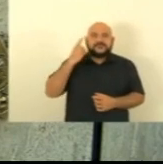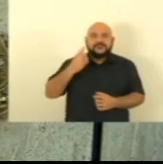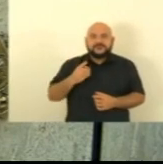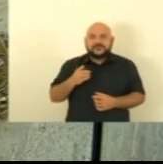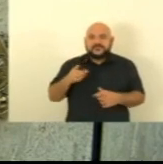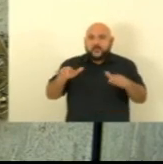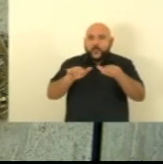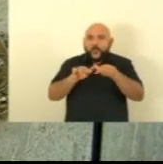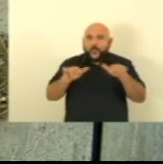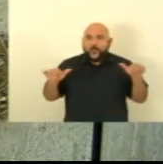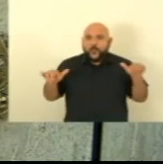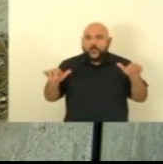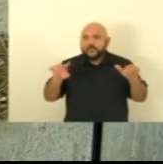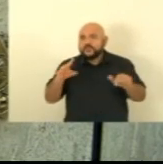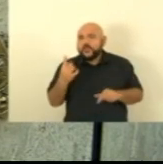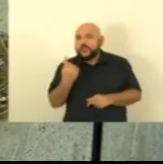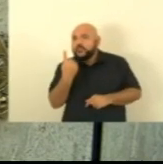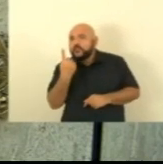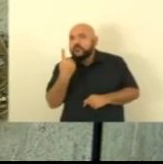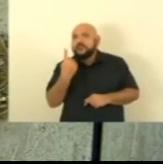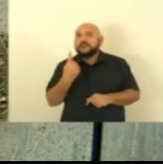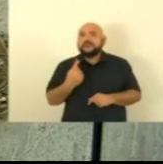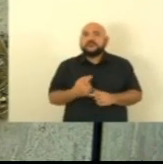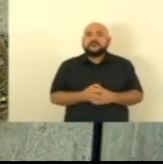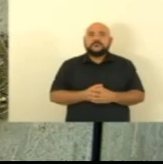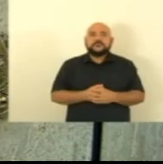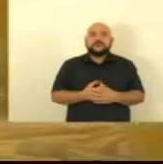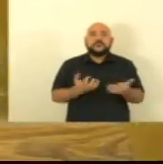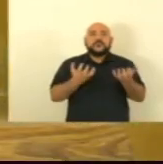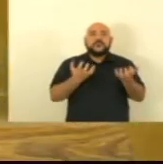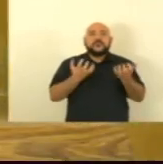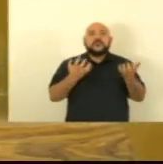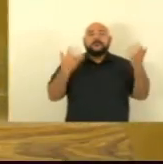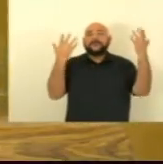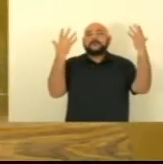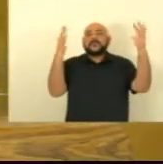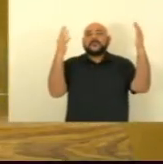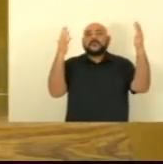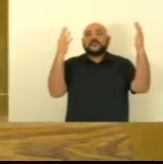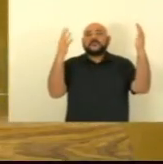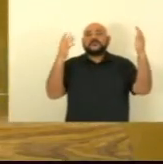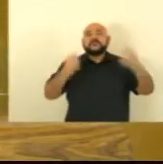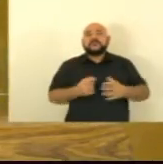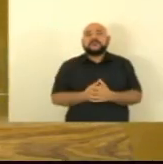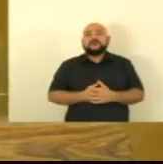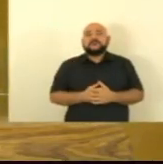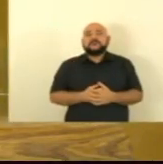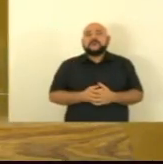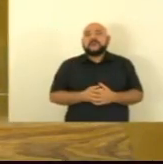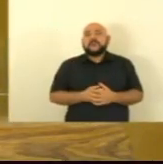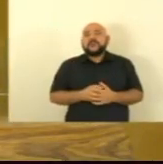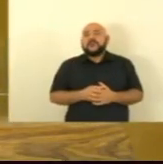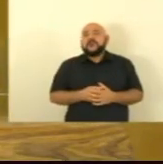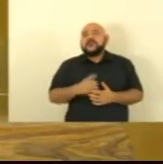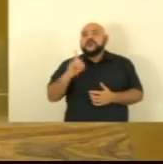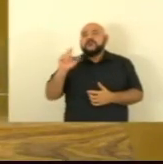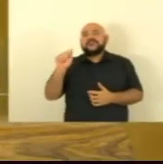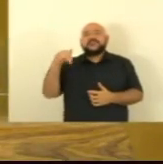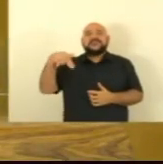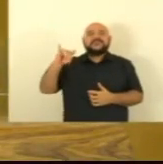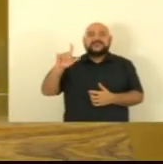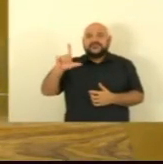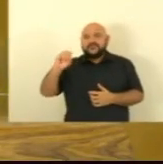aqui. Quero parabenizar o delegado Danilo Baez,